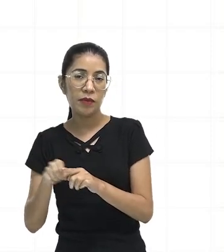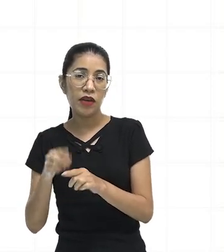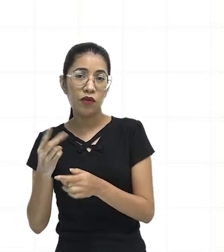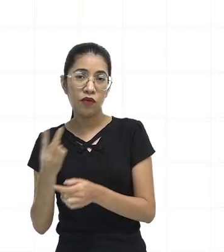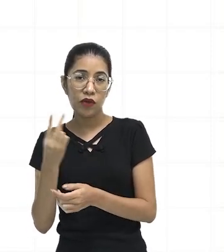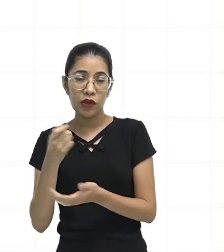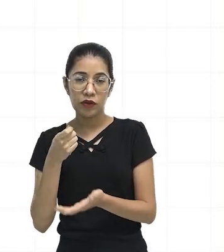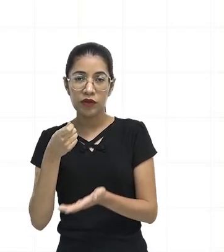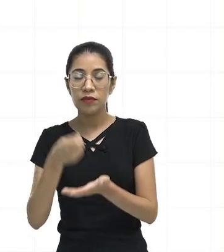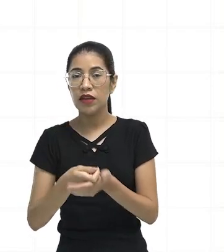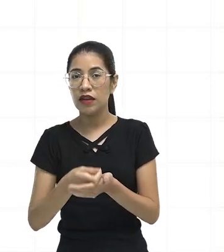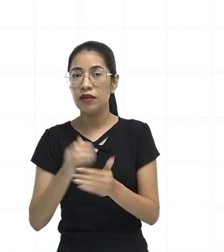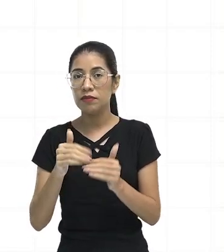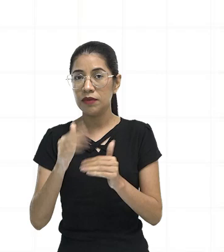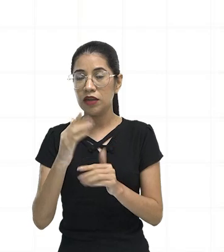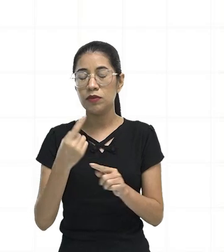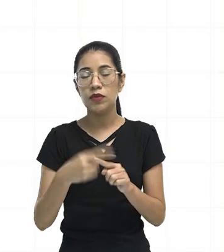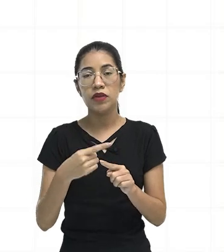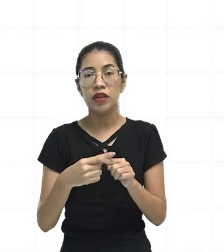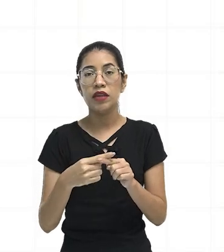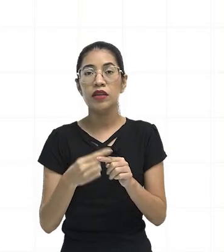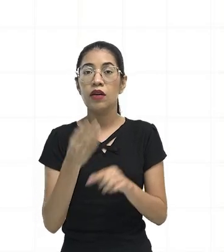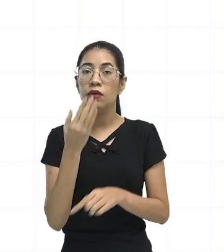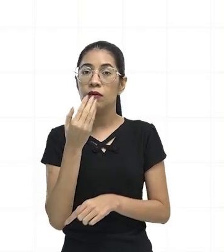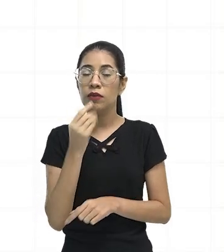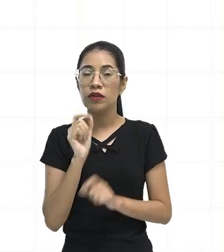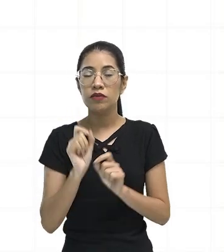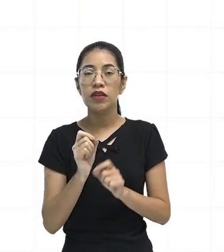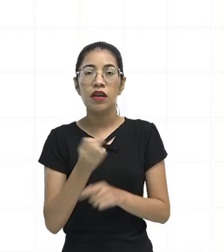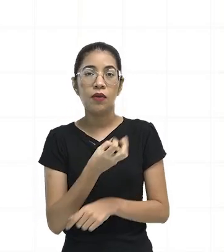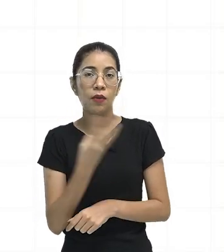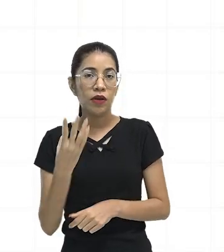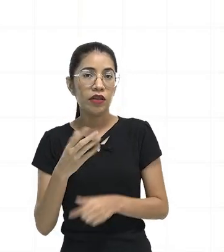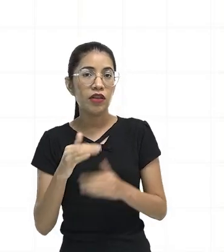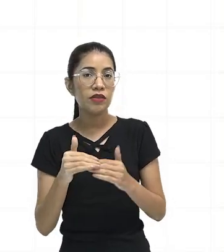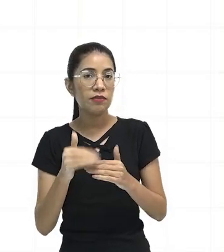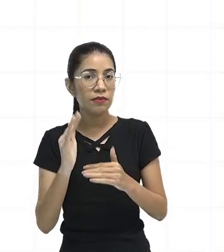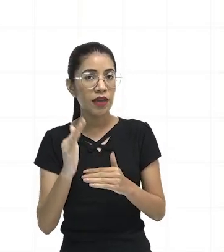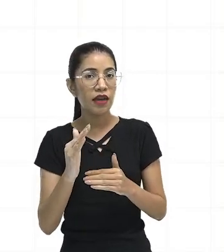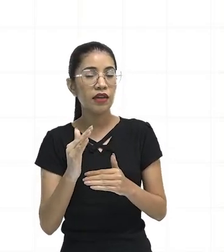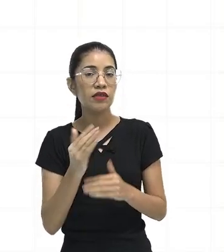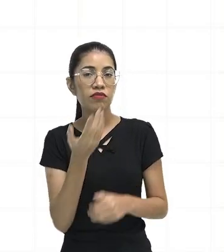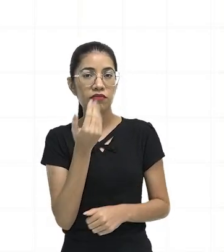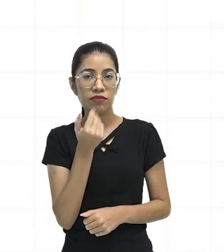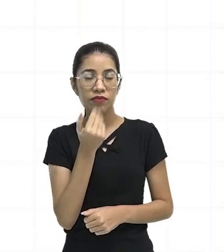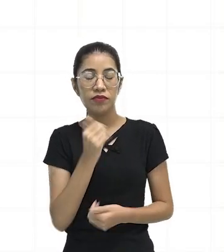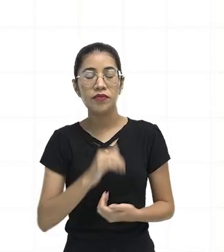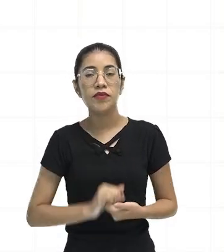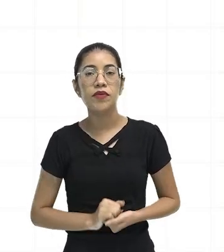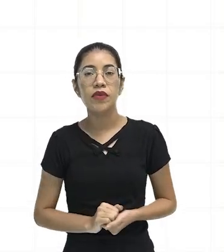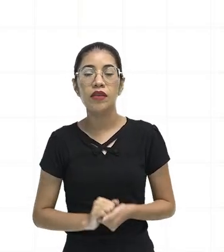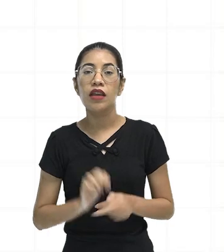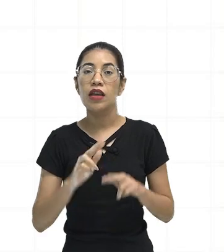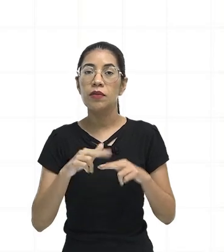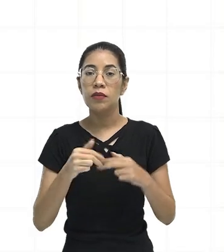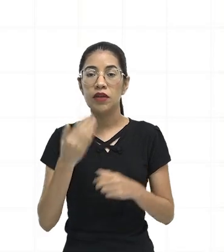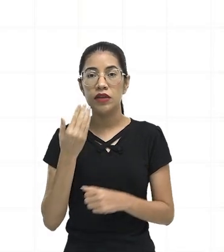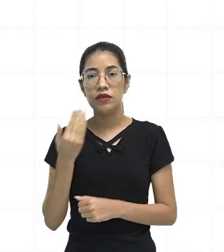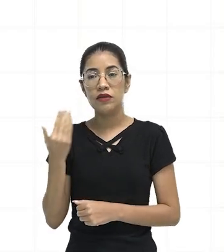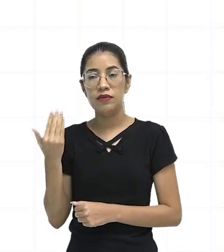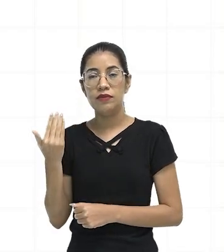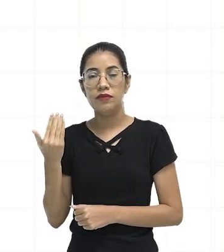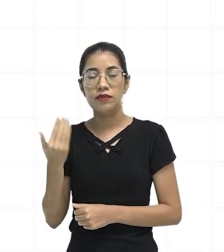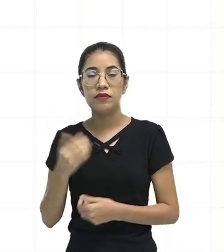Porque você estará consumindo, aliás, uma quantidade maior de comida, tá bom? Por isso que nós temos aqui ao lado,